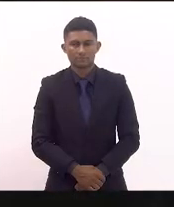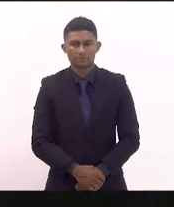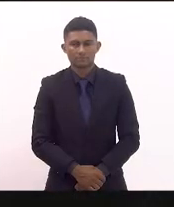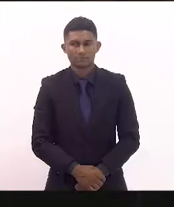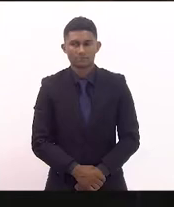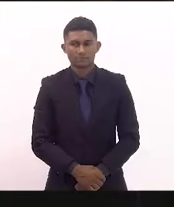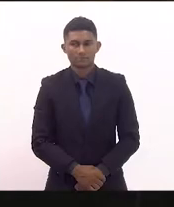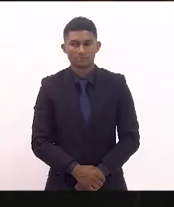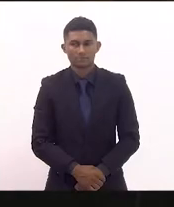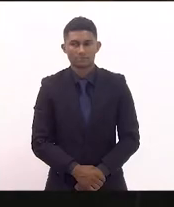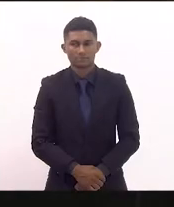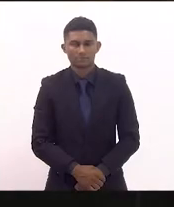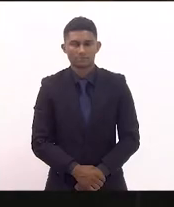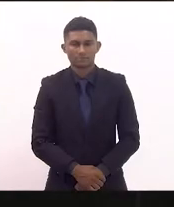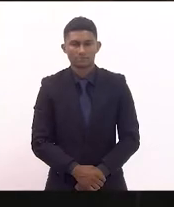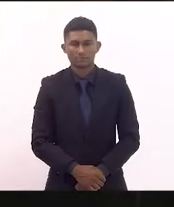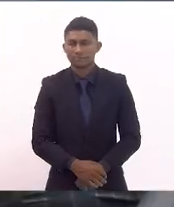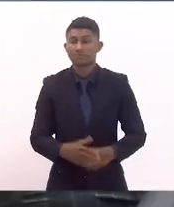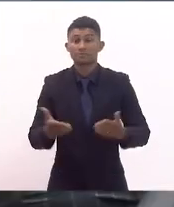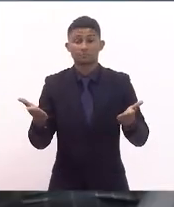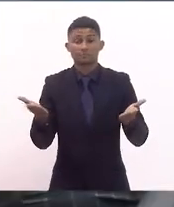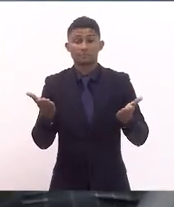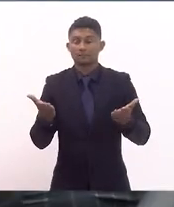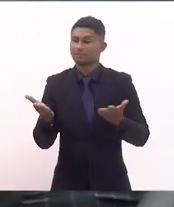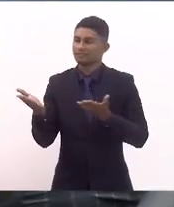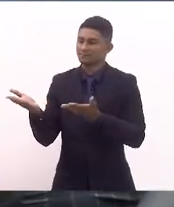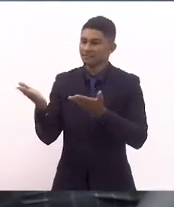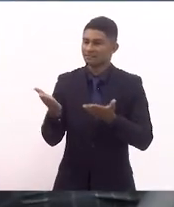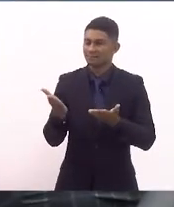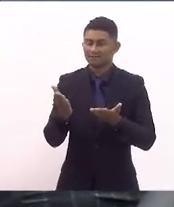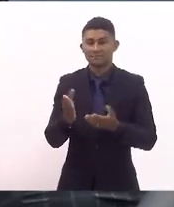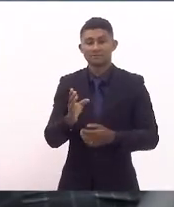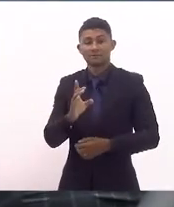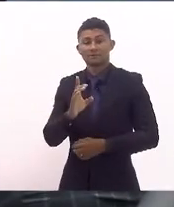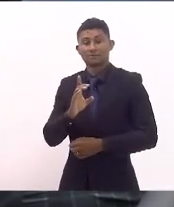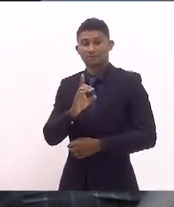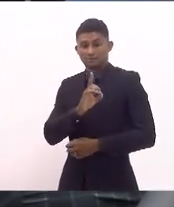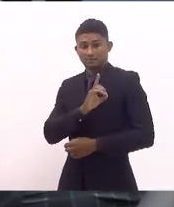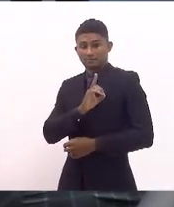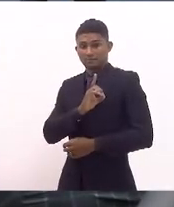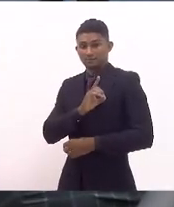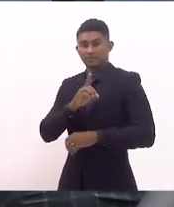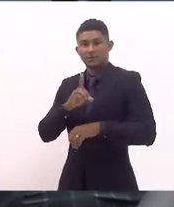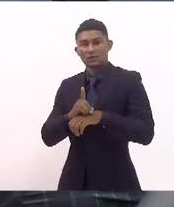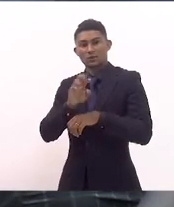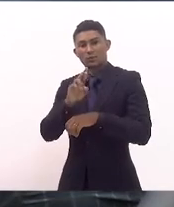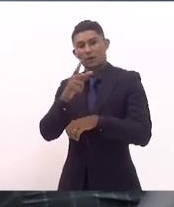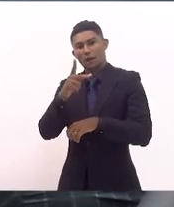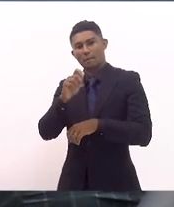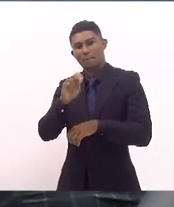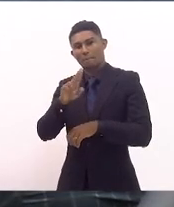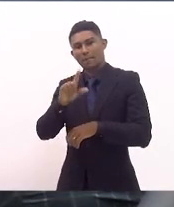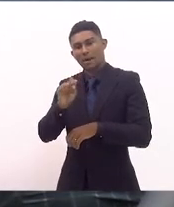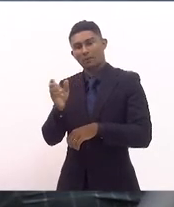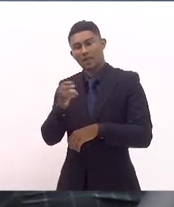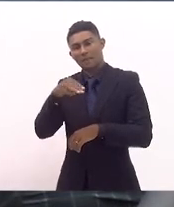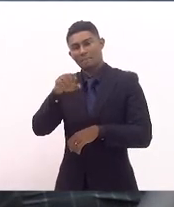E agora, com a palavra, a delegada doutora Paula Mary Reis de